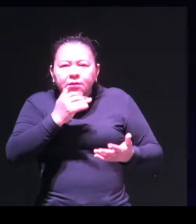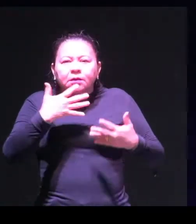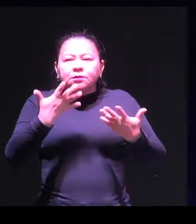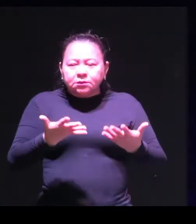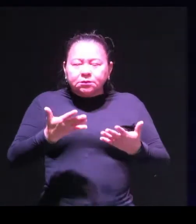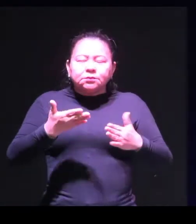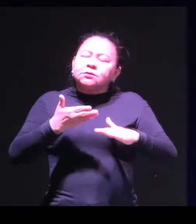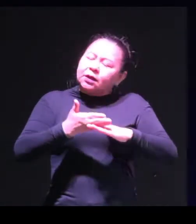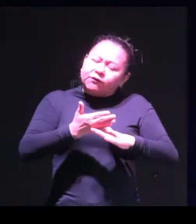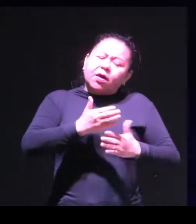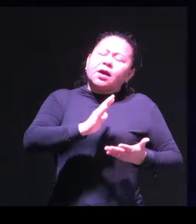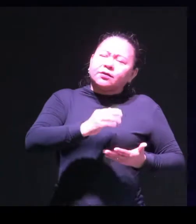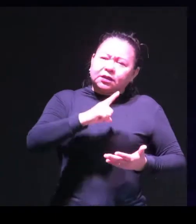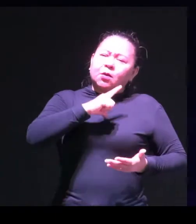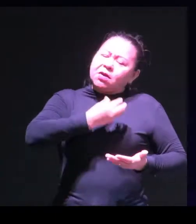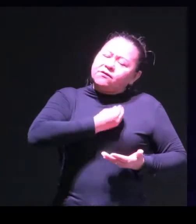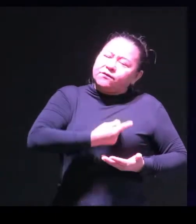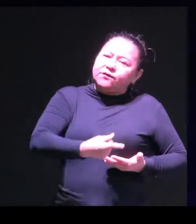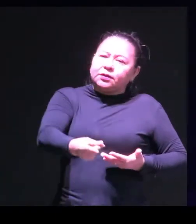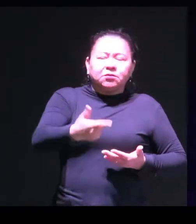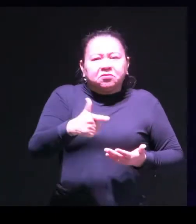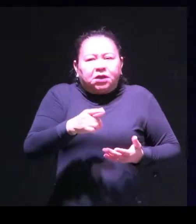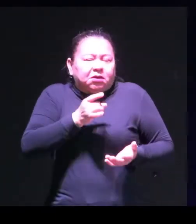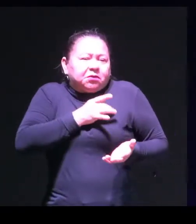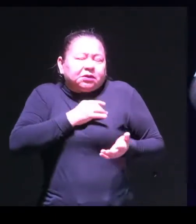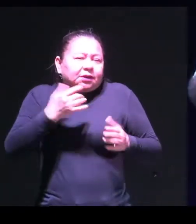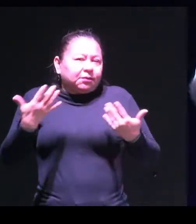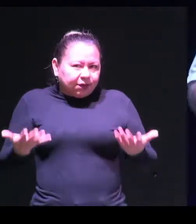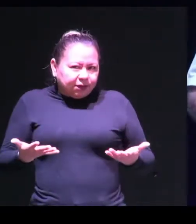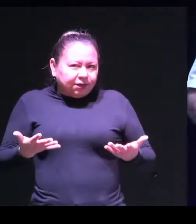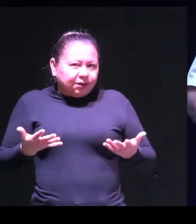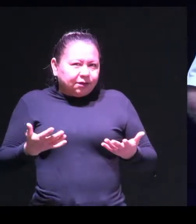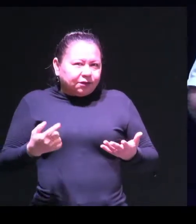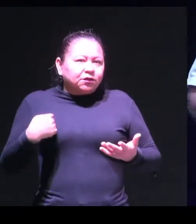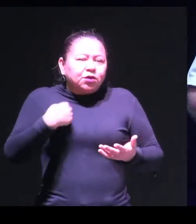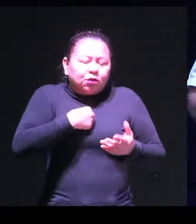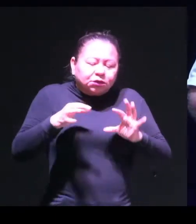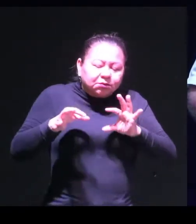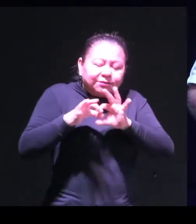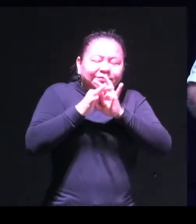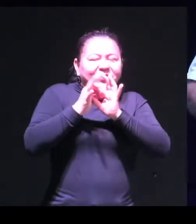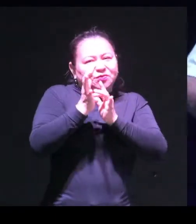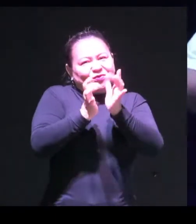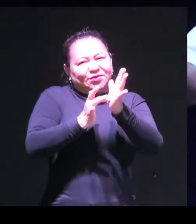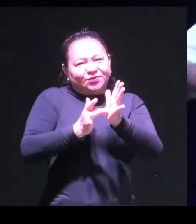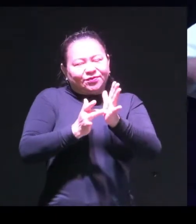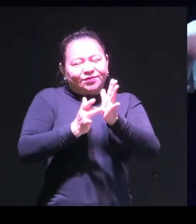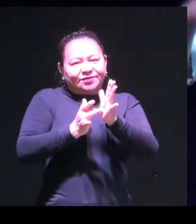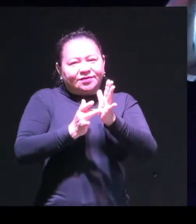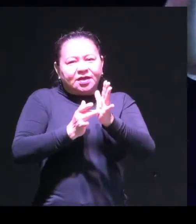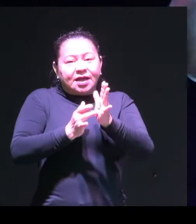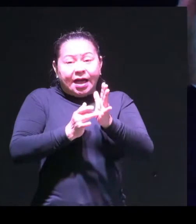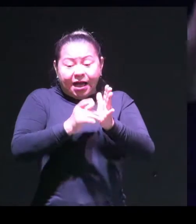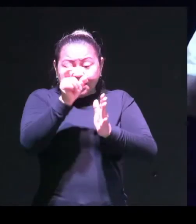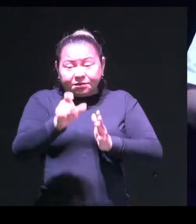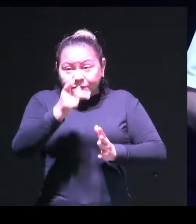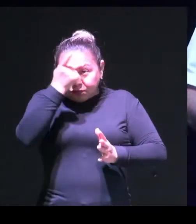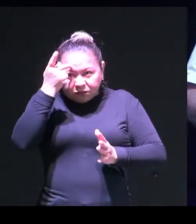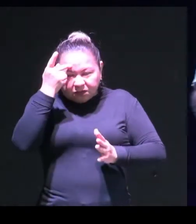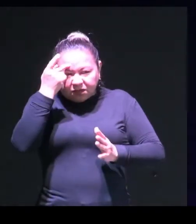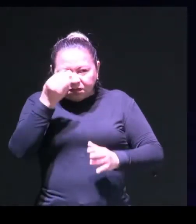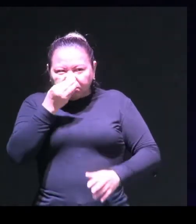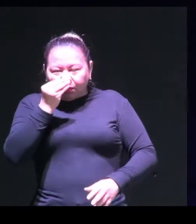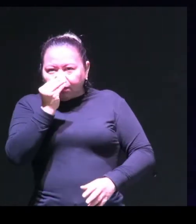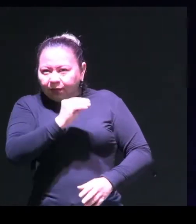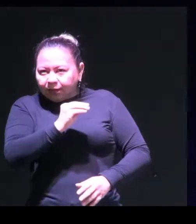da morte para a vida. Então não há por que ter medo se nós estamos com Cristo Jesus. Aos que não